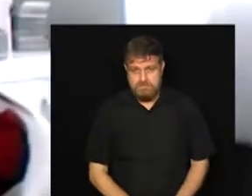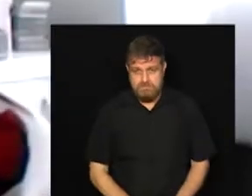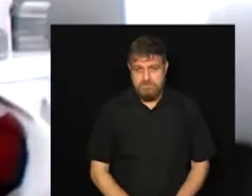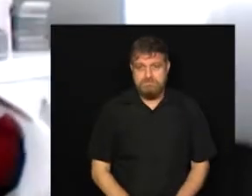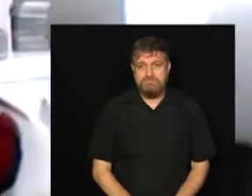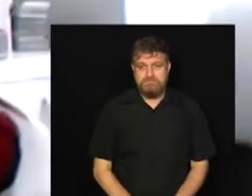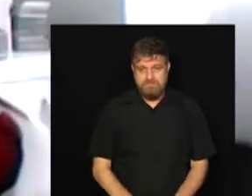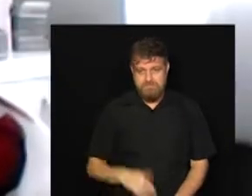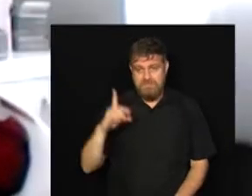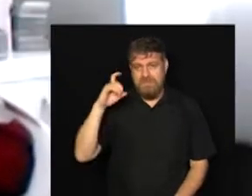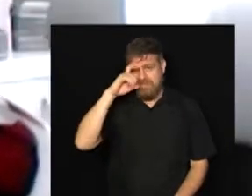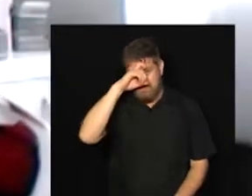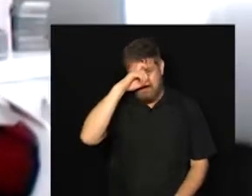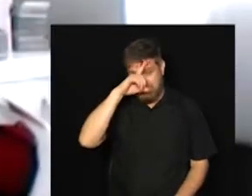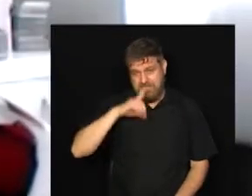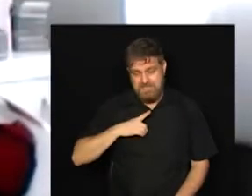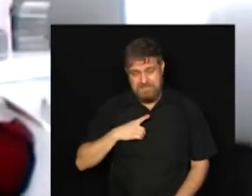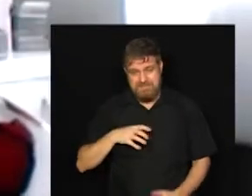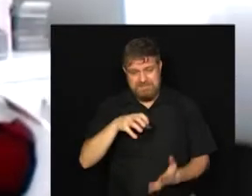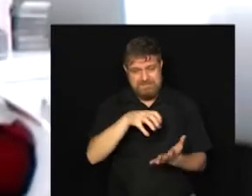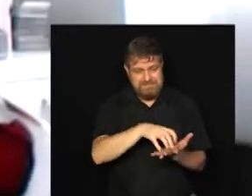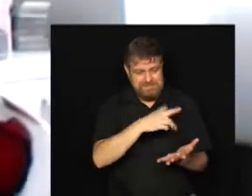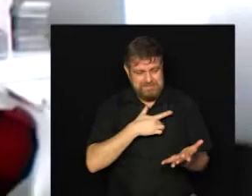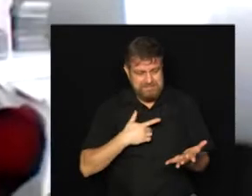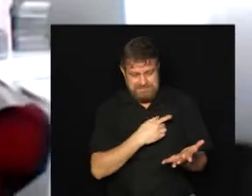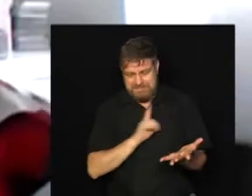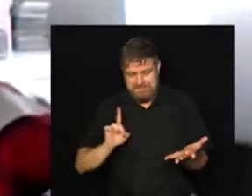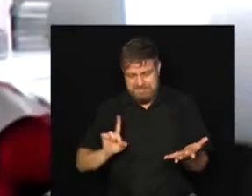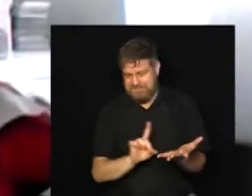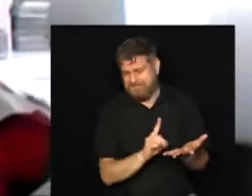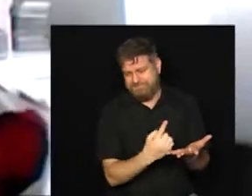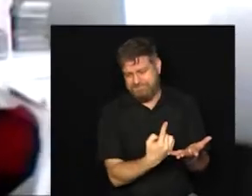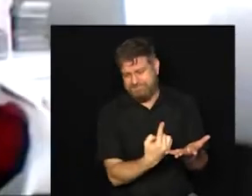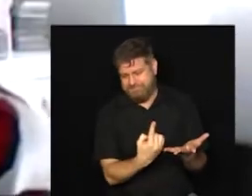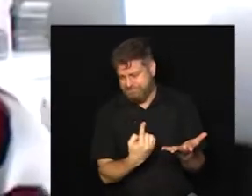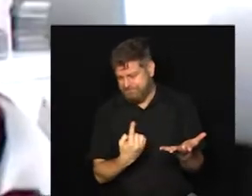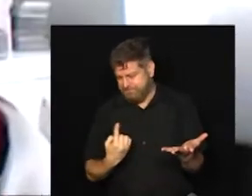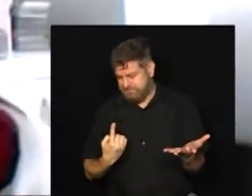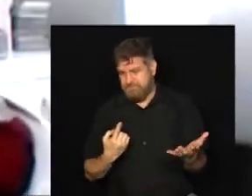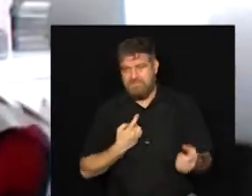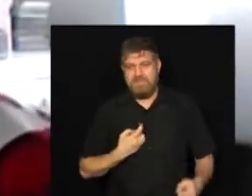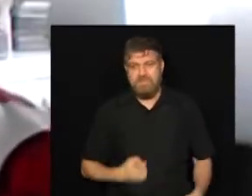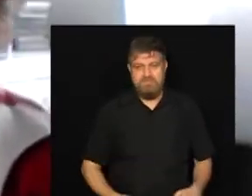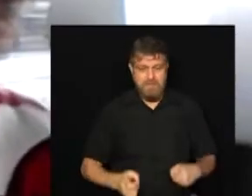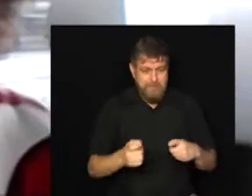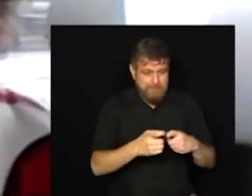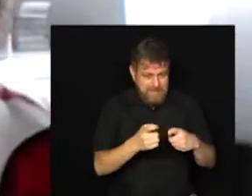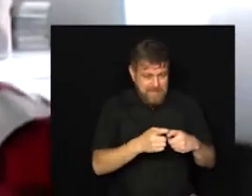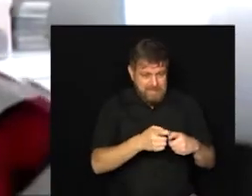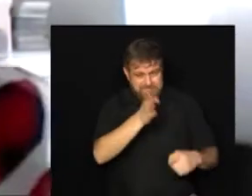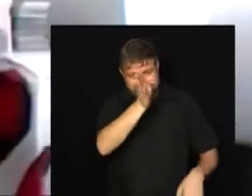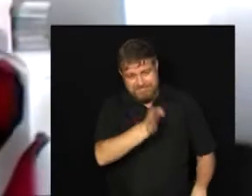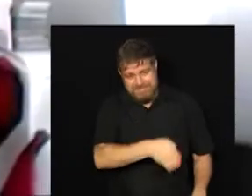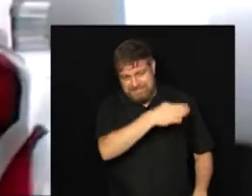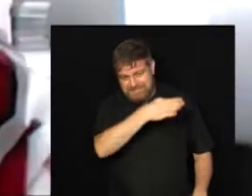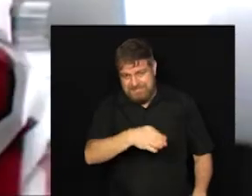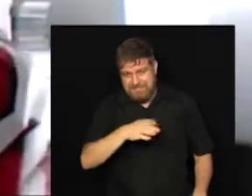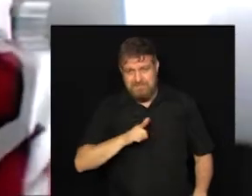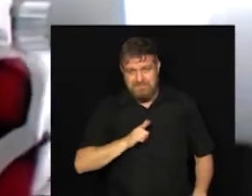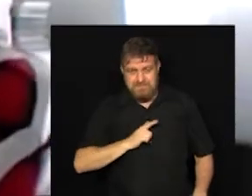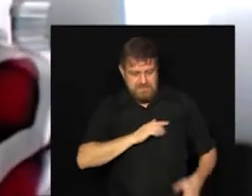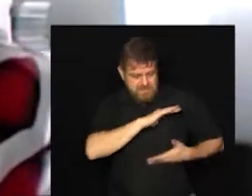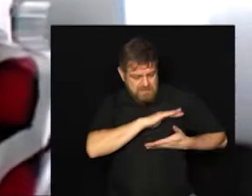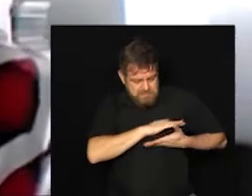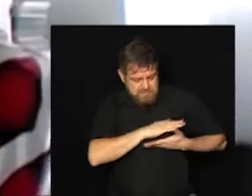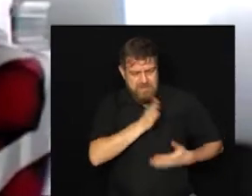Foi a dificuldade do acesso, aumentou muito. Muitas consultas foram canceladas, muitos